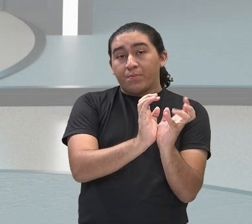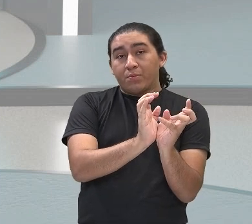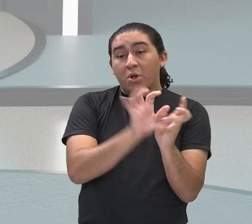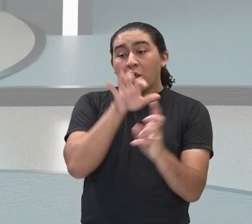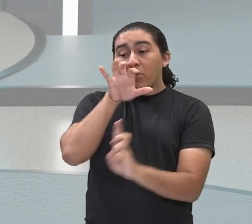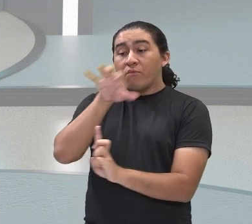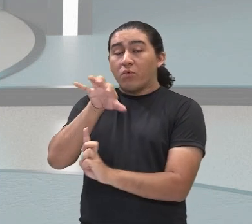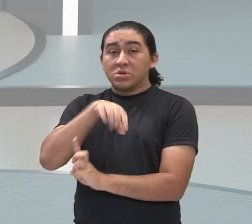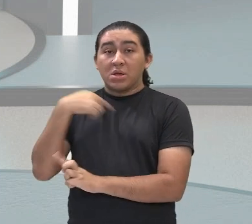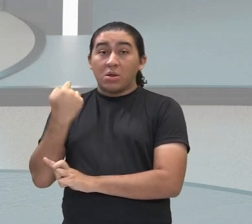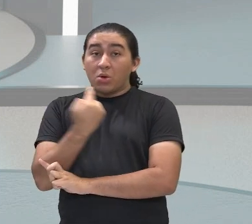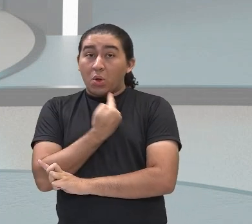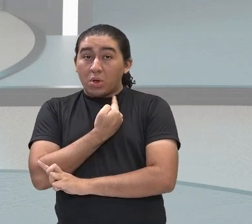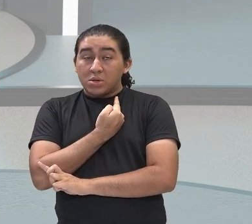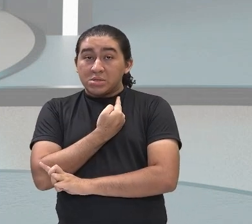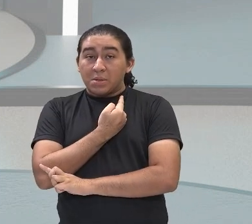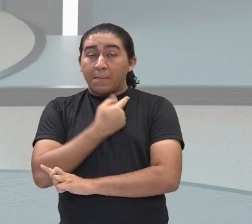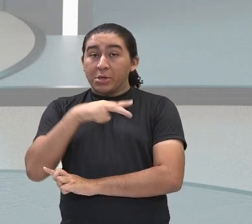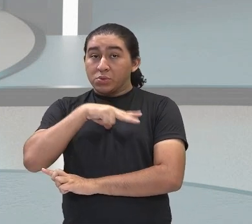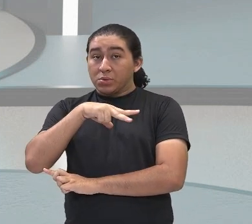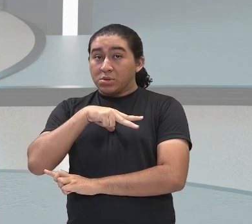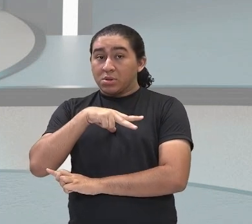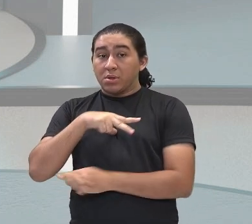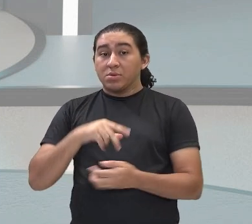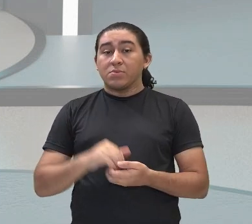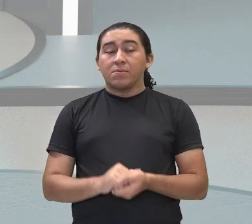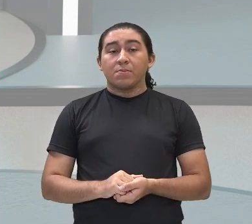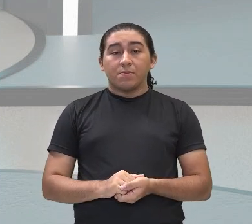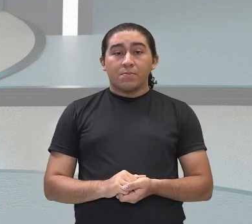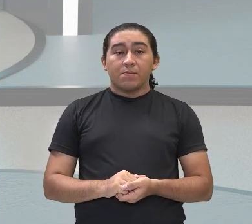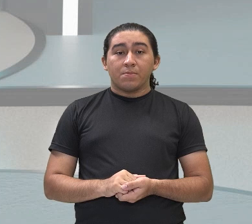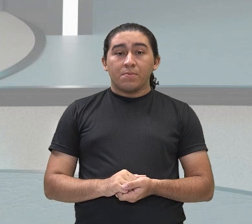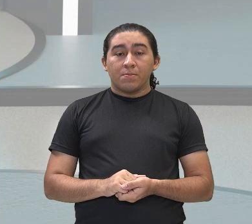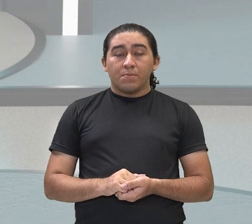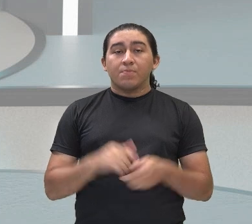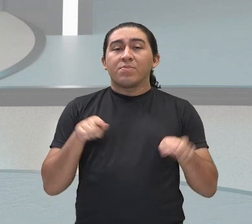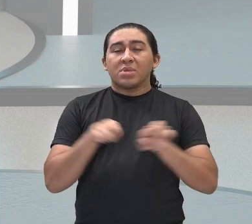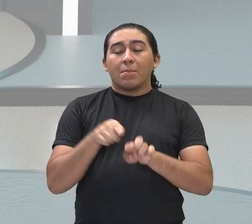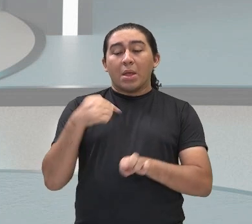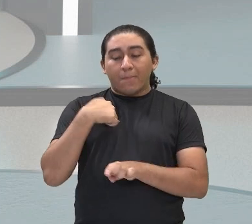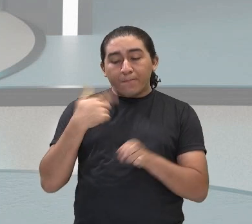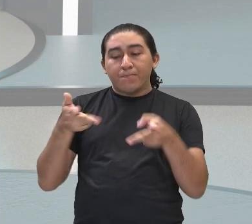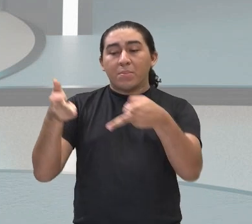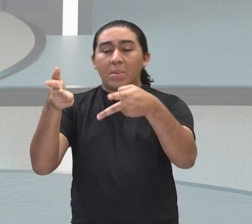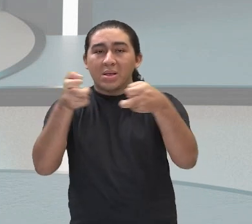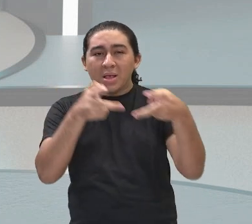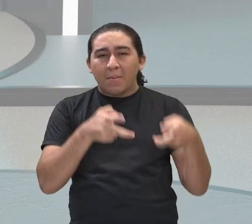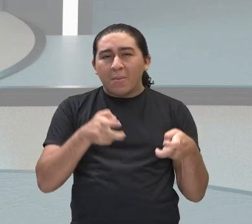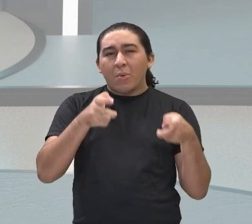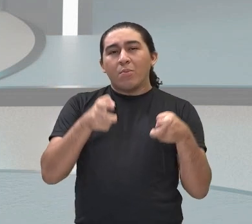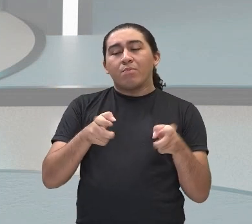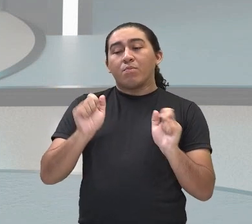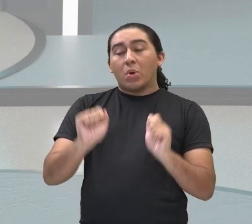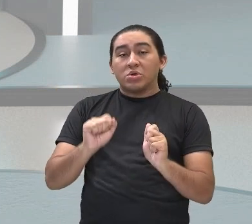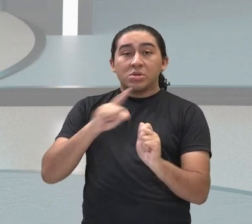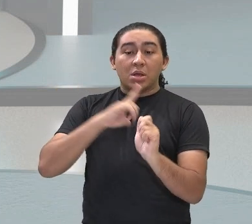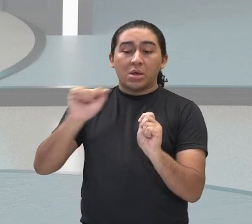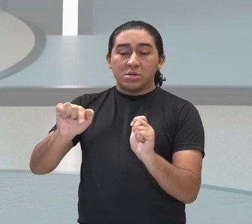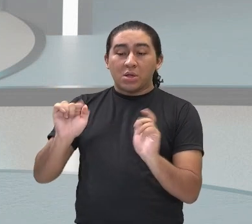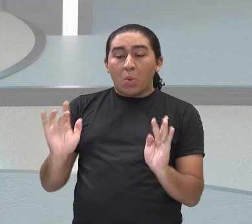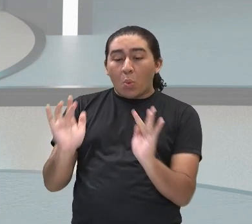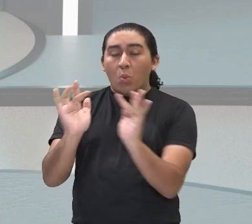no individual. E cada vez mais eu percebo que eu posso estar trazendo o quê? Essa